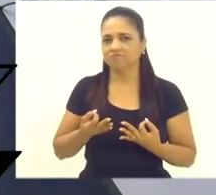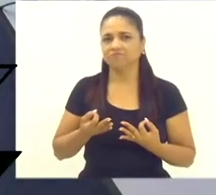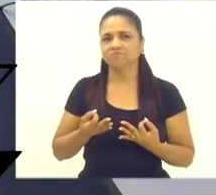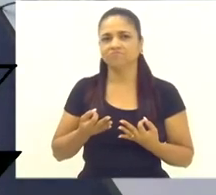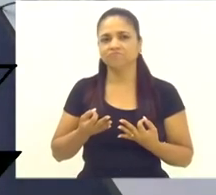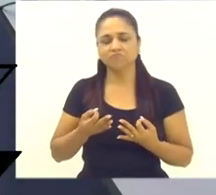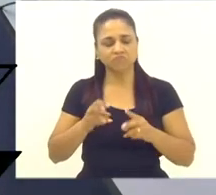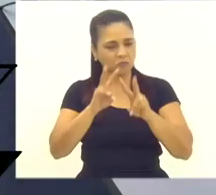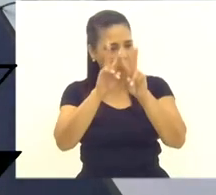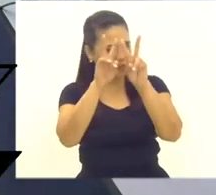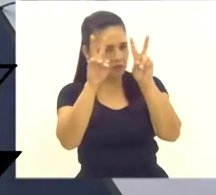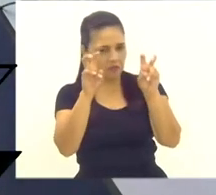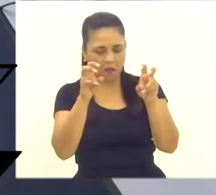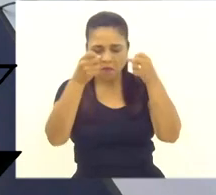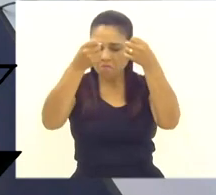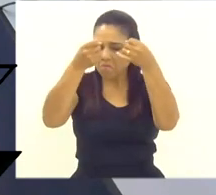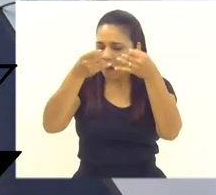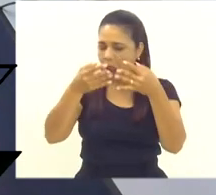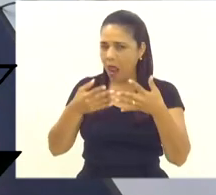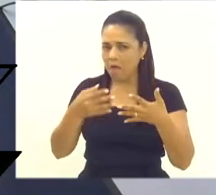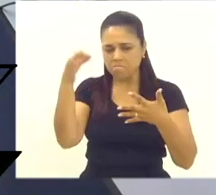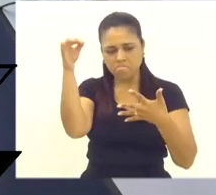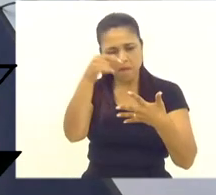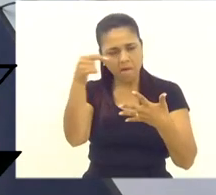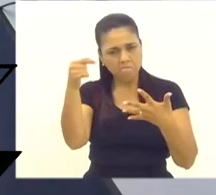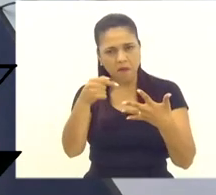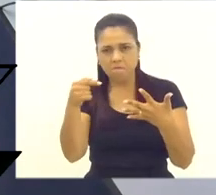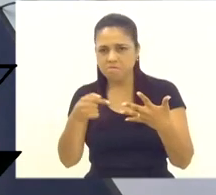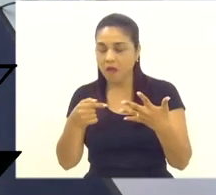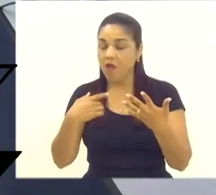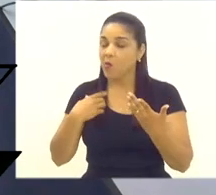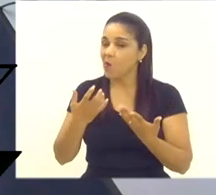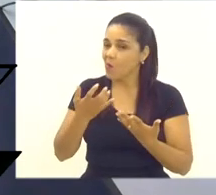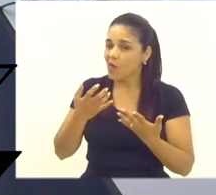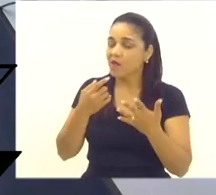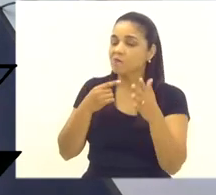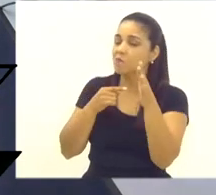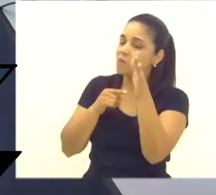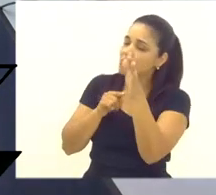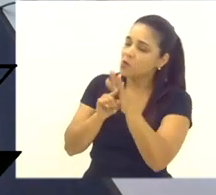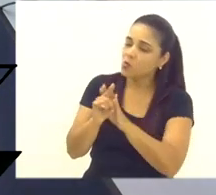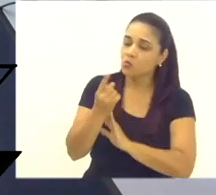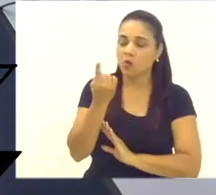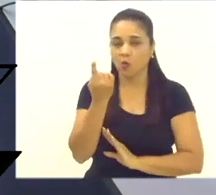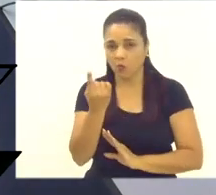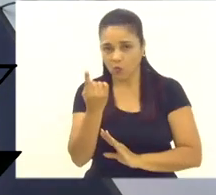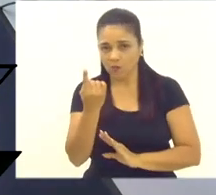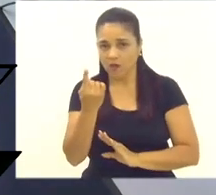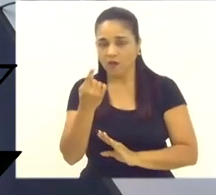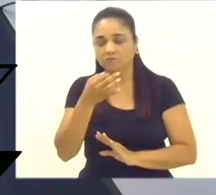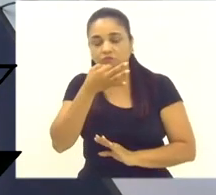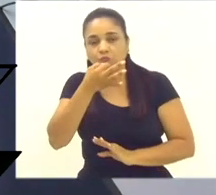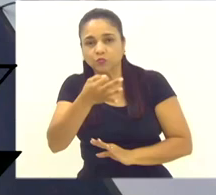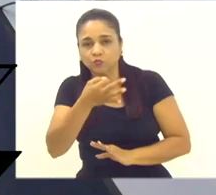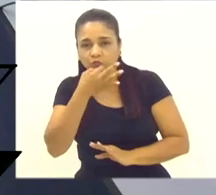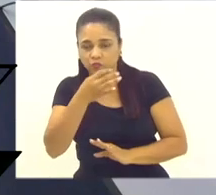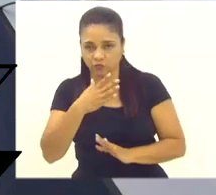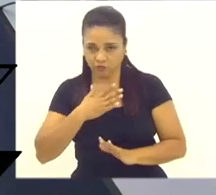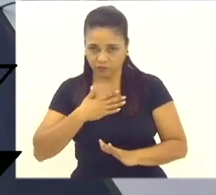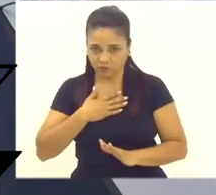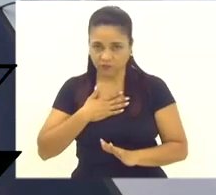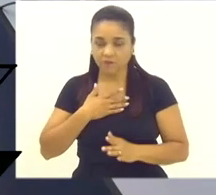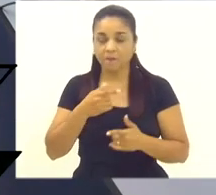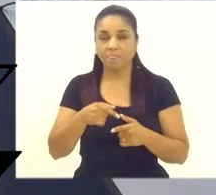do tema queria fazer um comentário uma pergunta comentar em relação